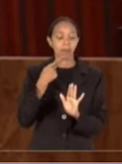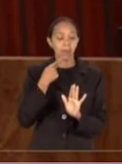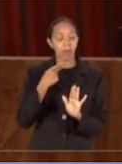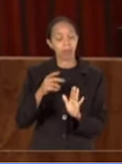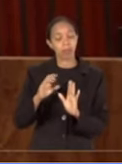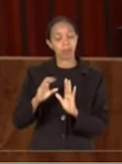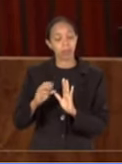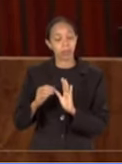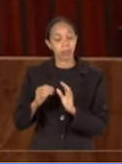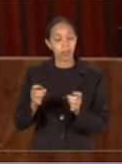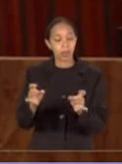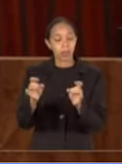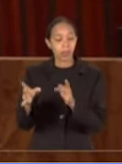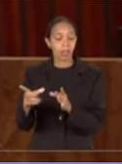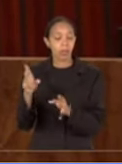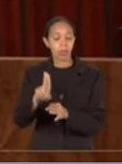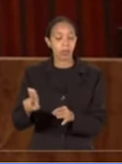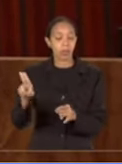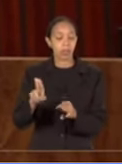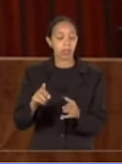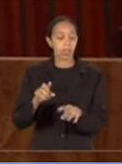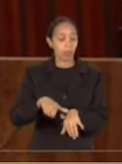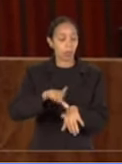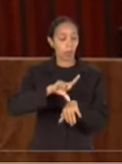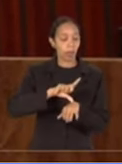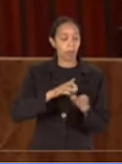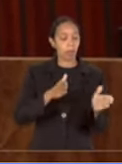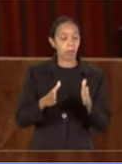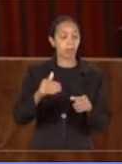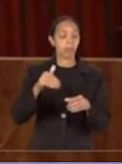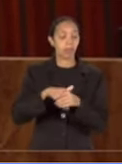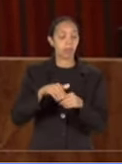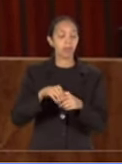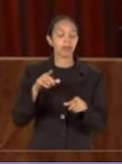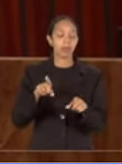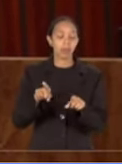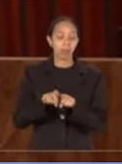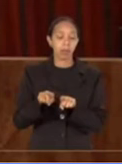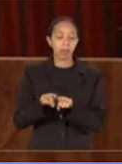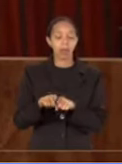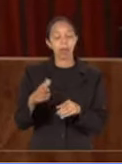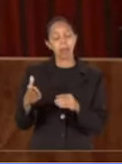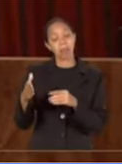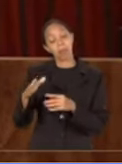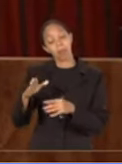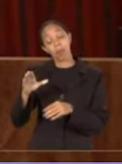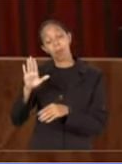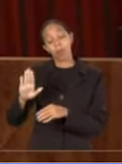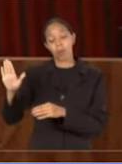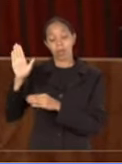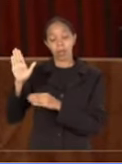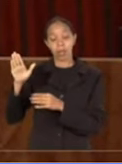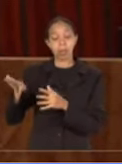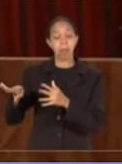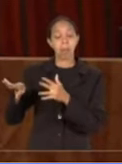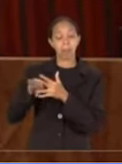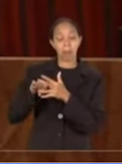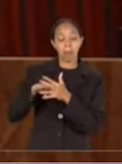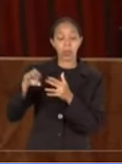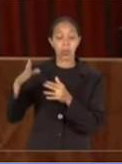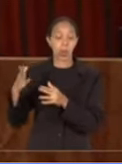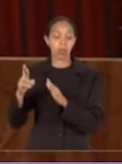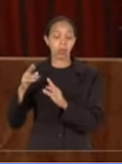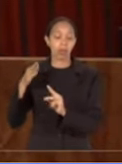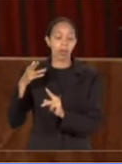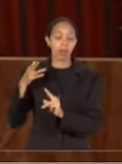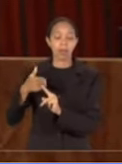investigados na pré-campanha, ainda que por intermédio de partidos e fundações, eram acessíveis ao candidato médio, ou que representavam um percentual